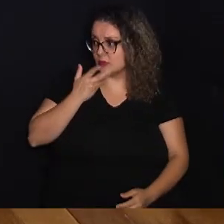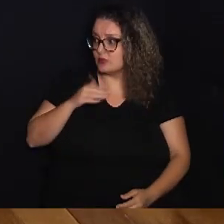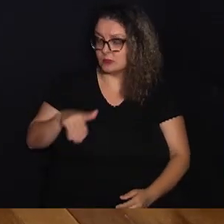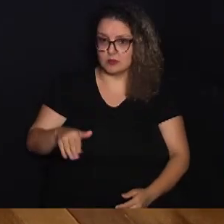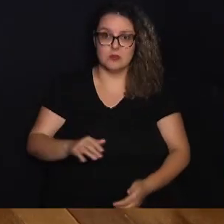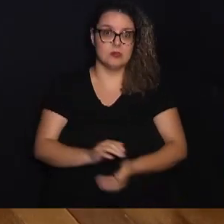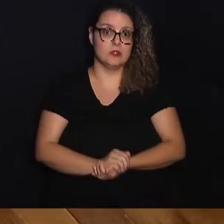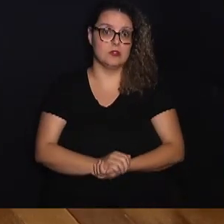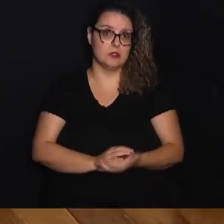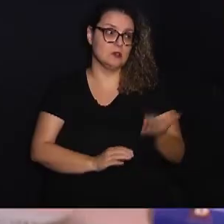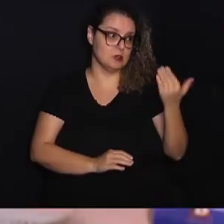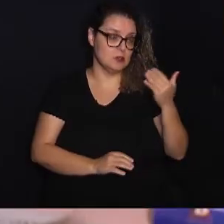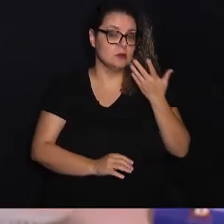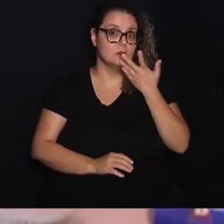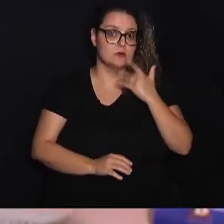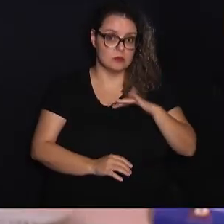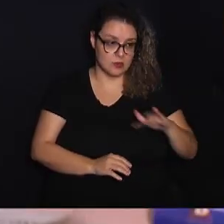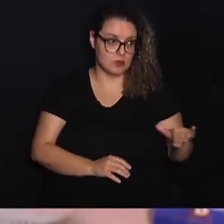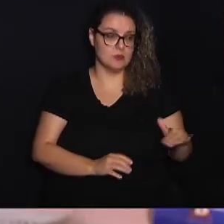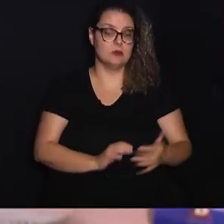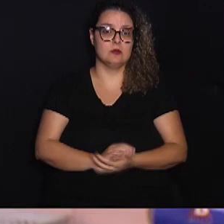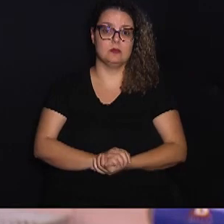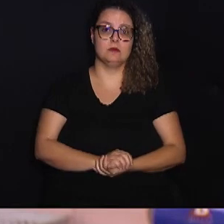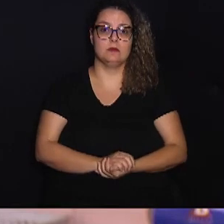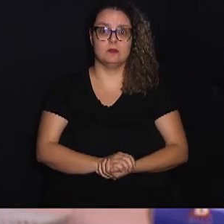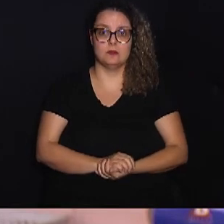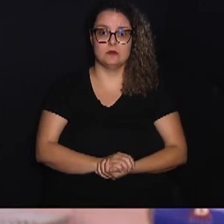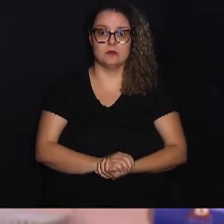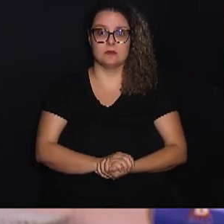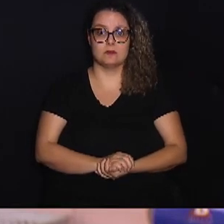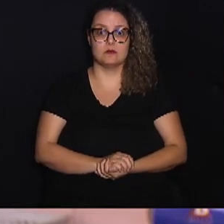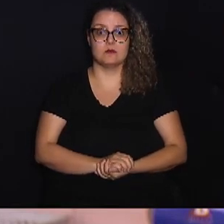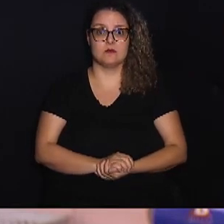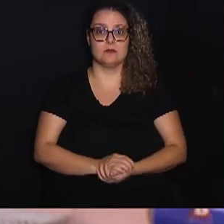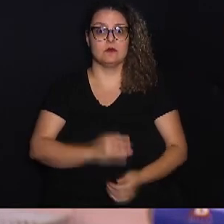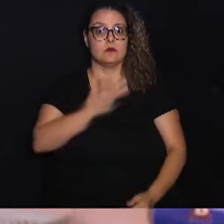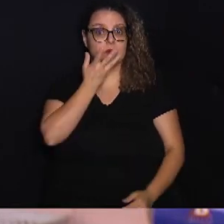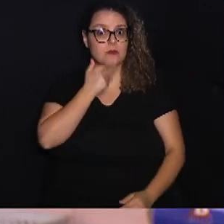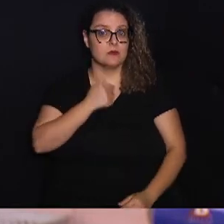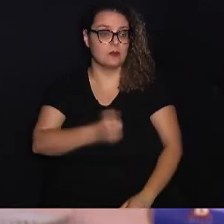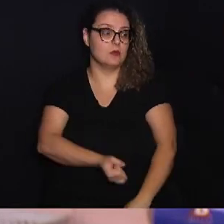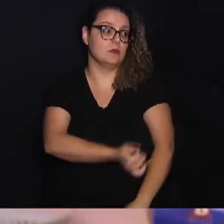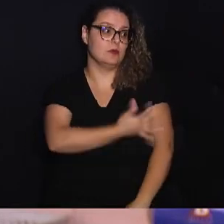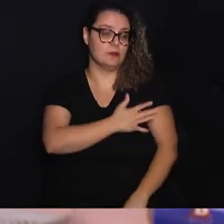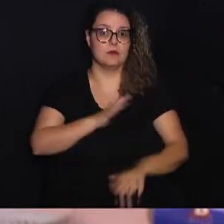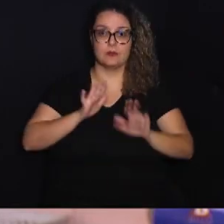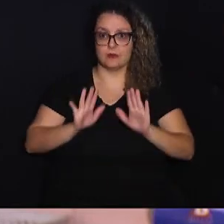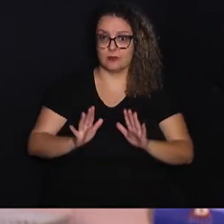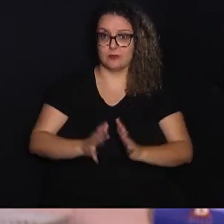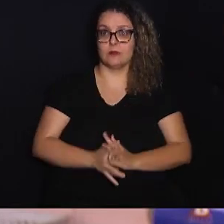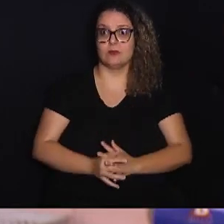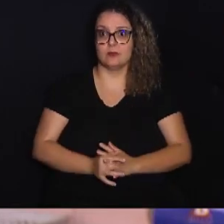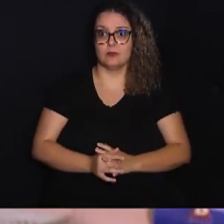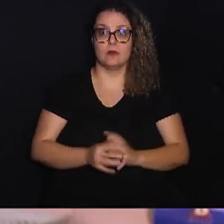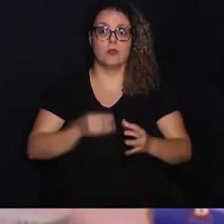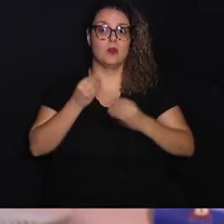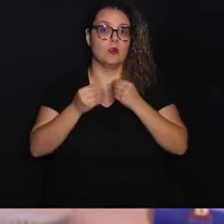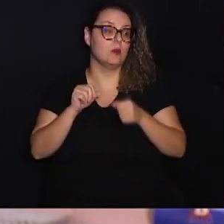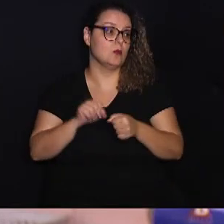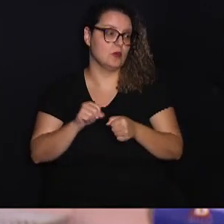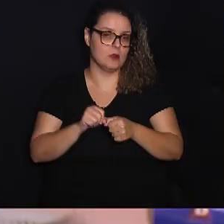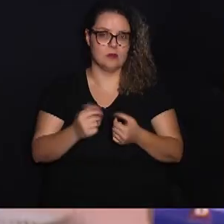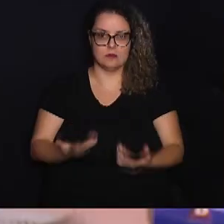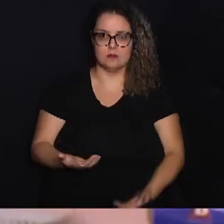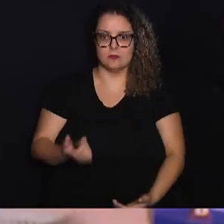infantil, né, então as crianças iam pro fundamental, e aí a gente falou, não, então como é que a gente faz, né, e veio